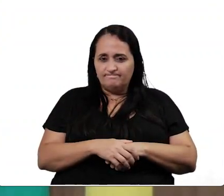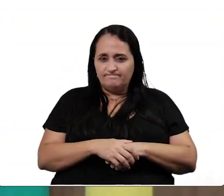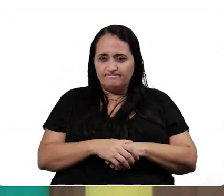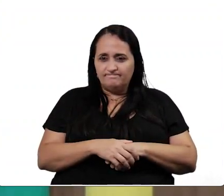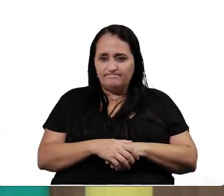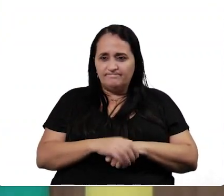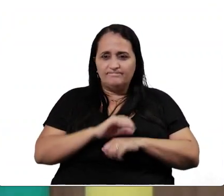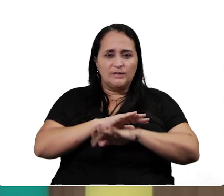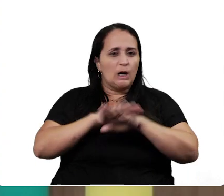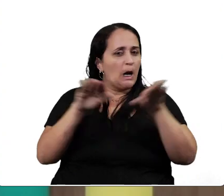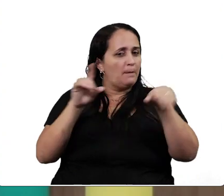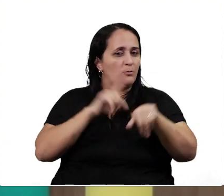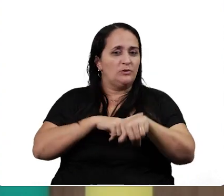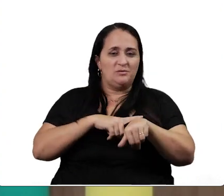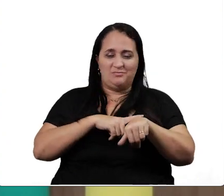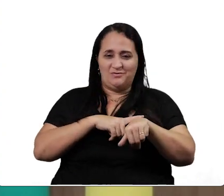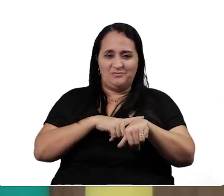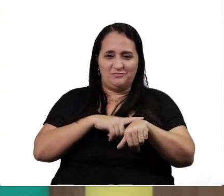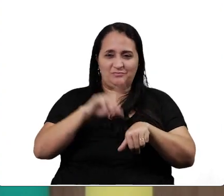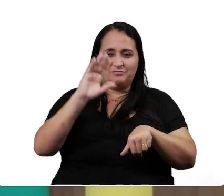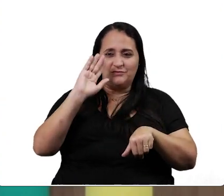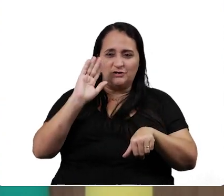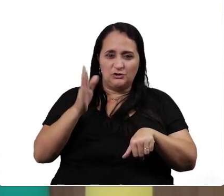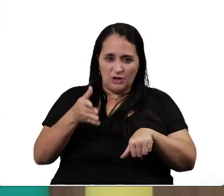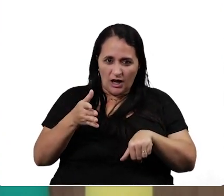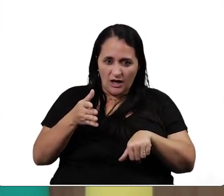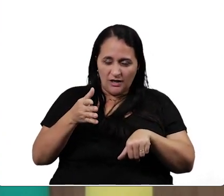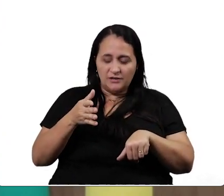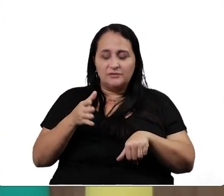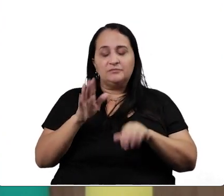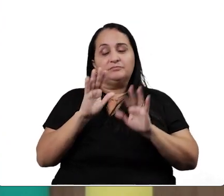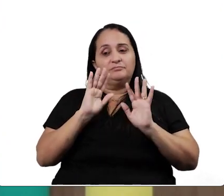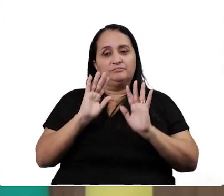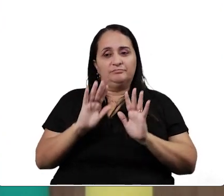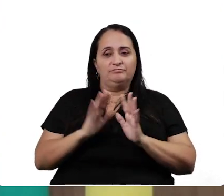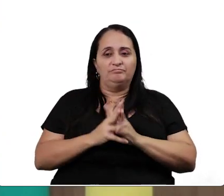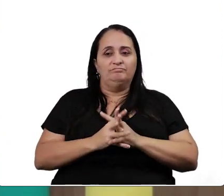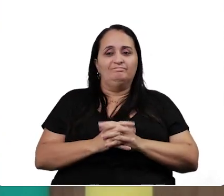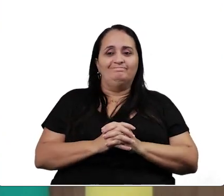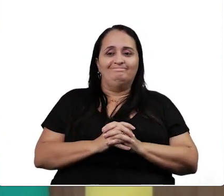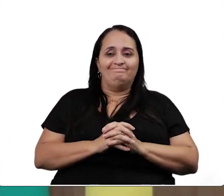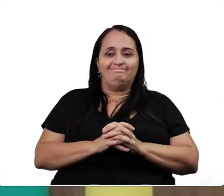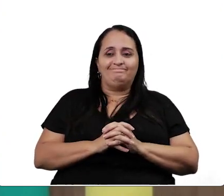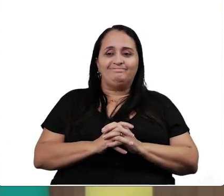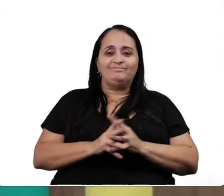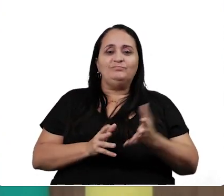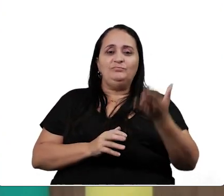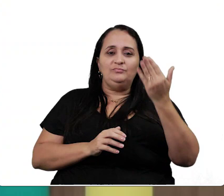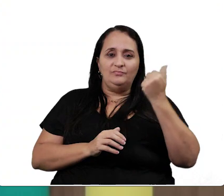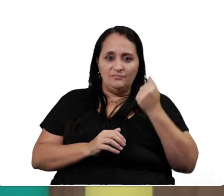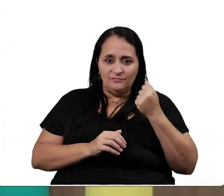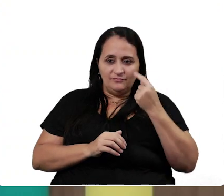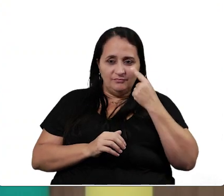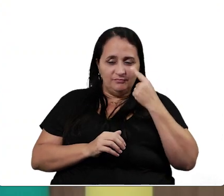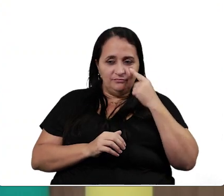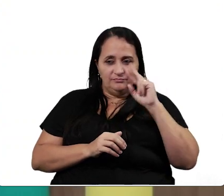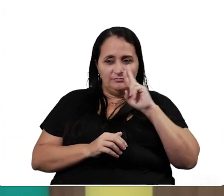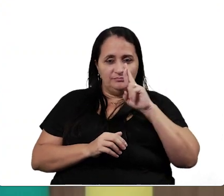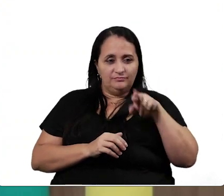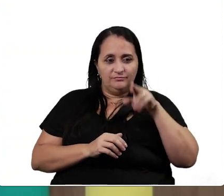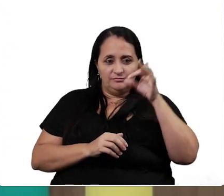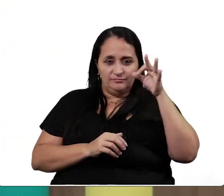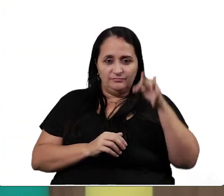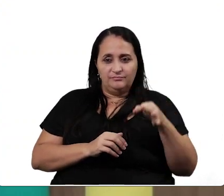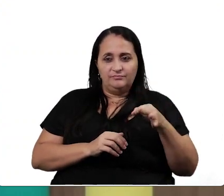Tempo. Acabou o tempo. Já marcou aí a sua frase. Vamos então ver agora qual é a resposta